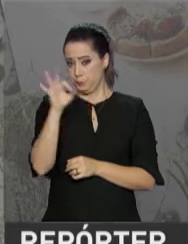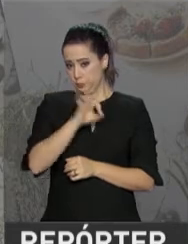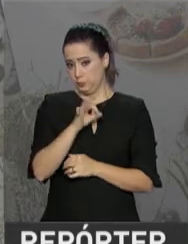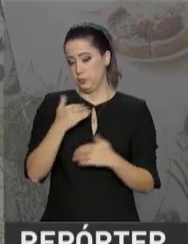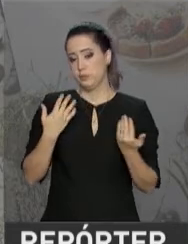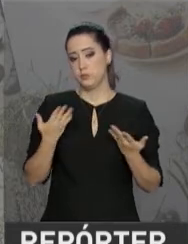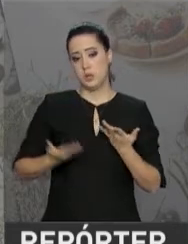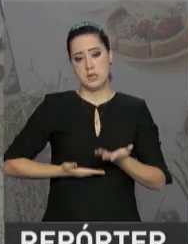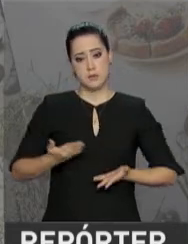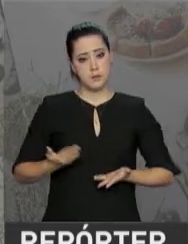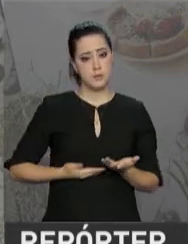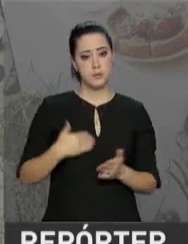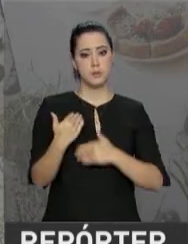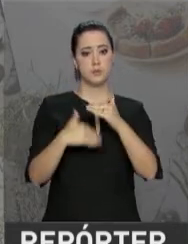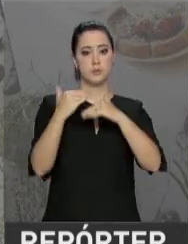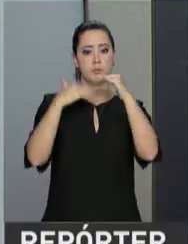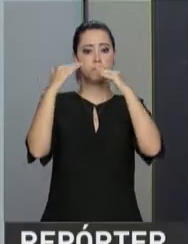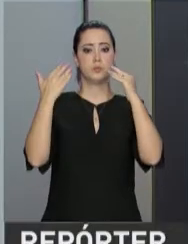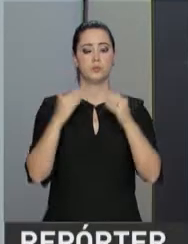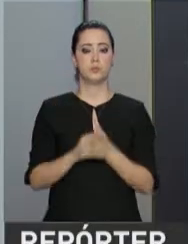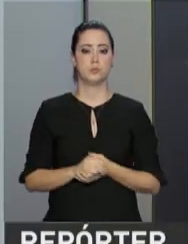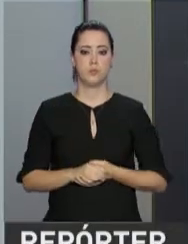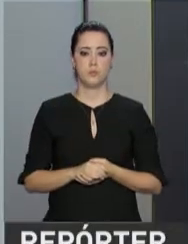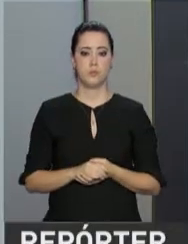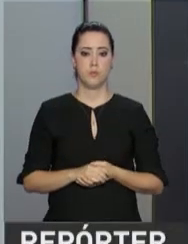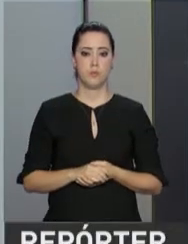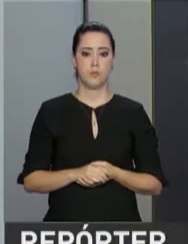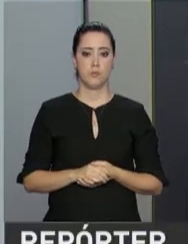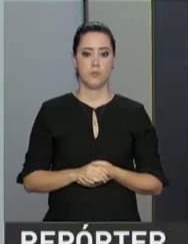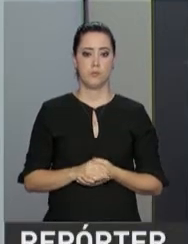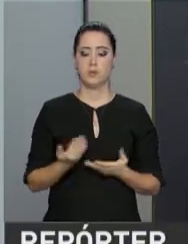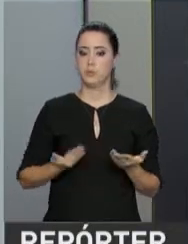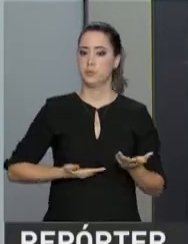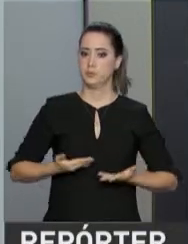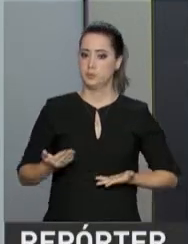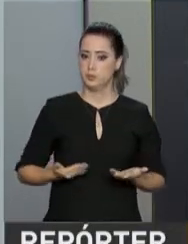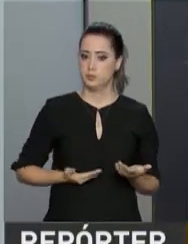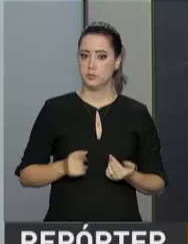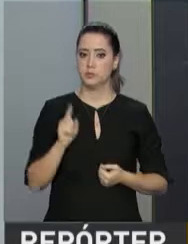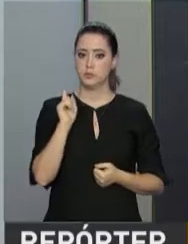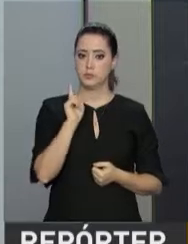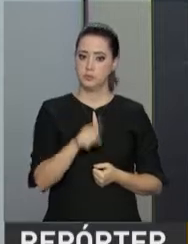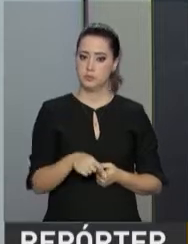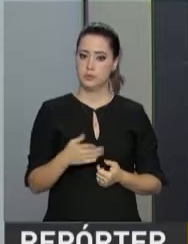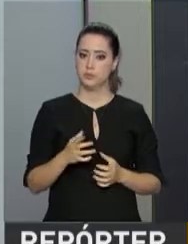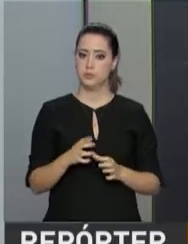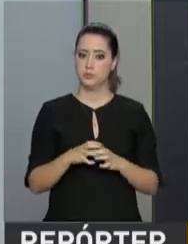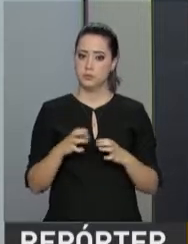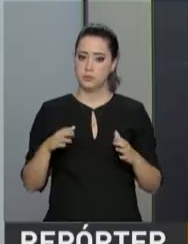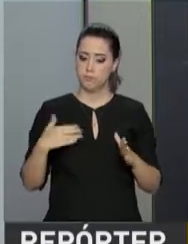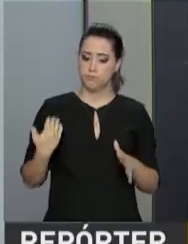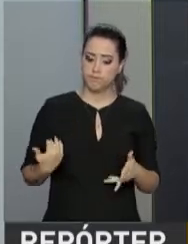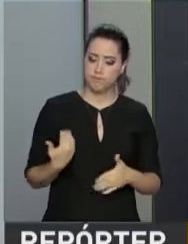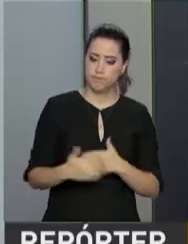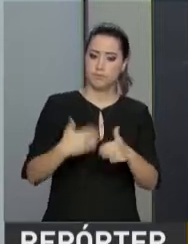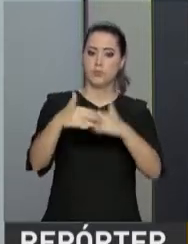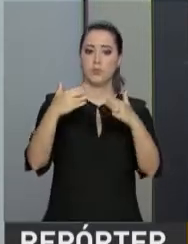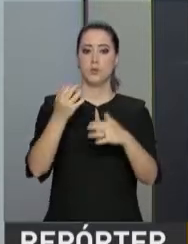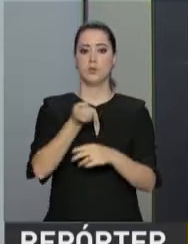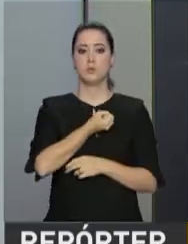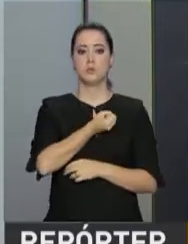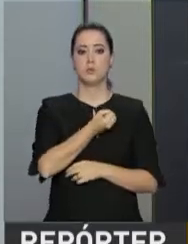serviços é o que mais se destaca o setor de serviços ele é um grande alavancador desses